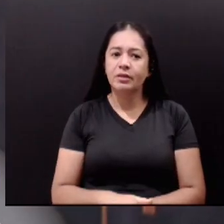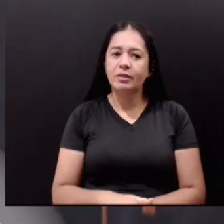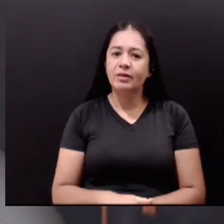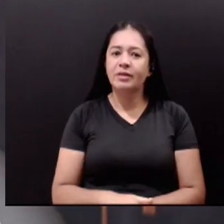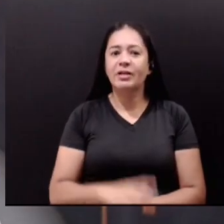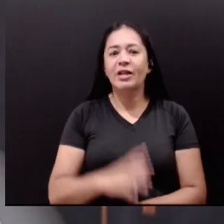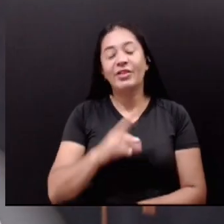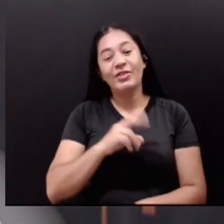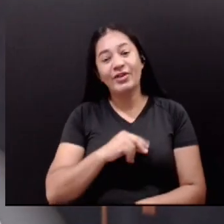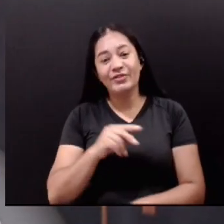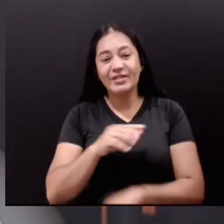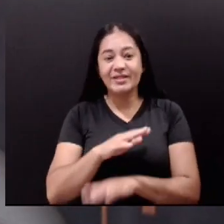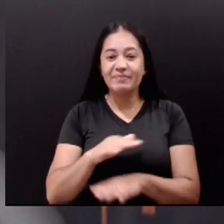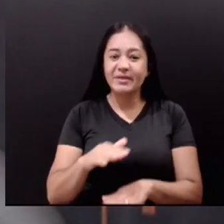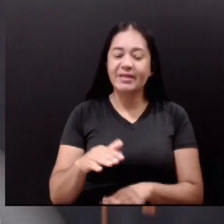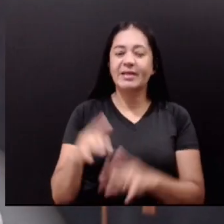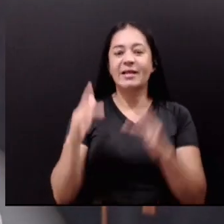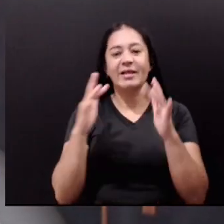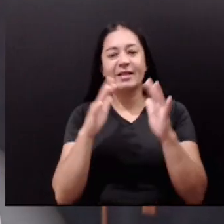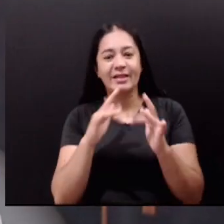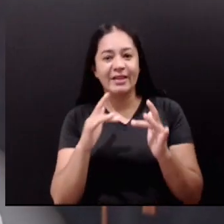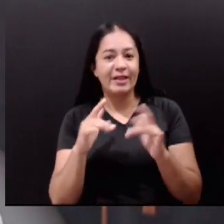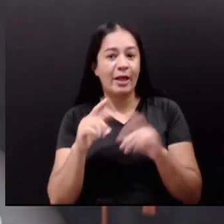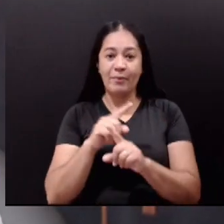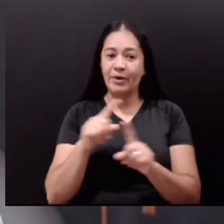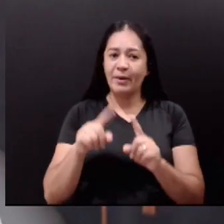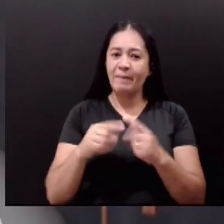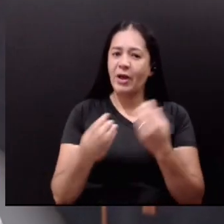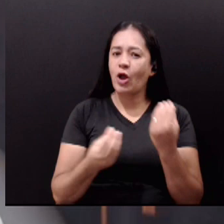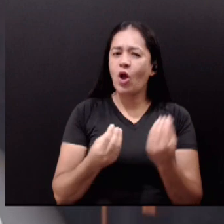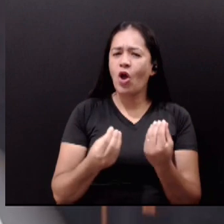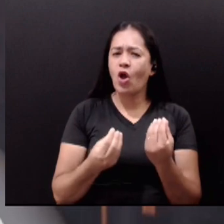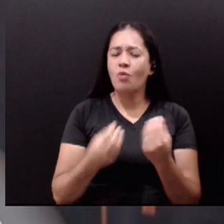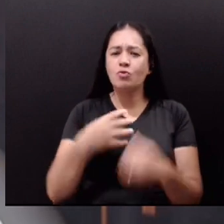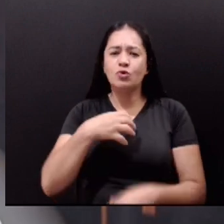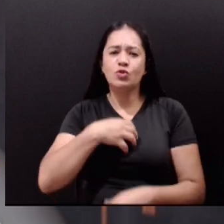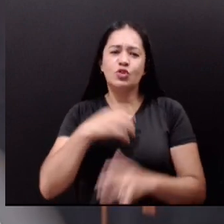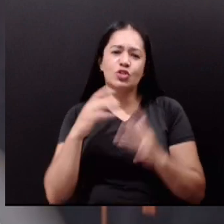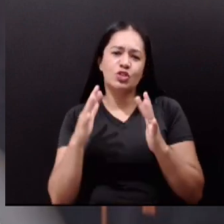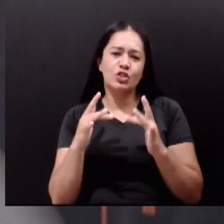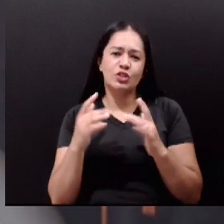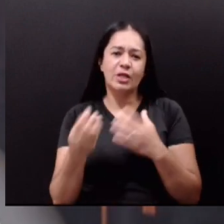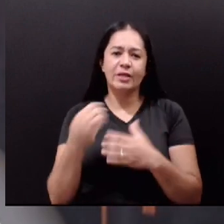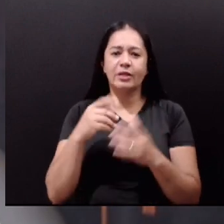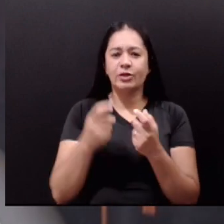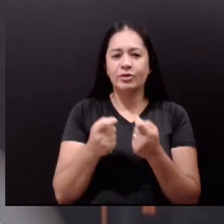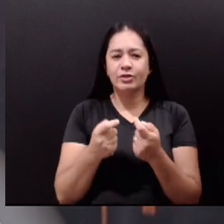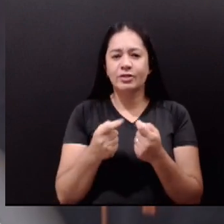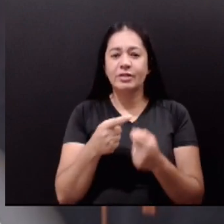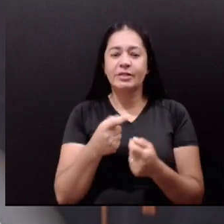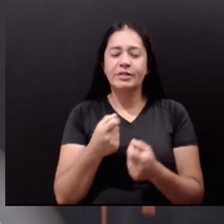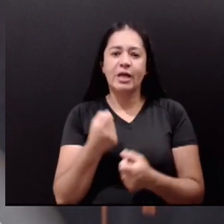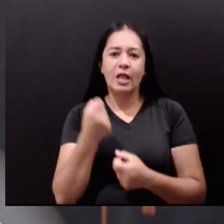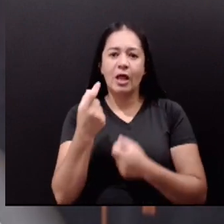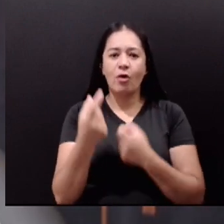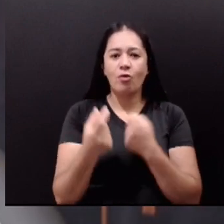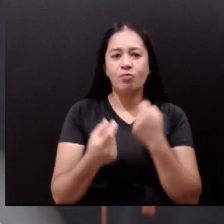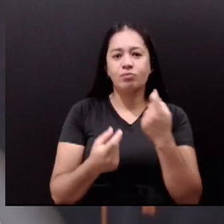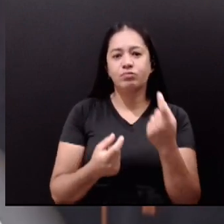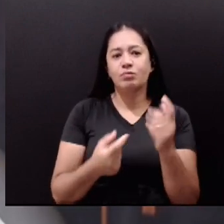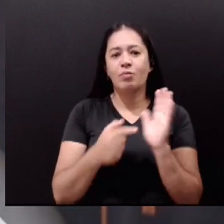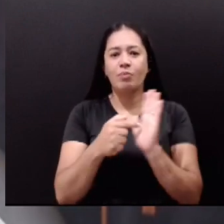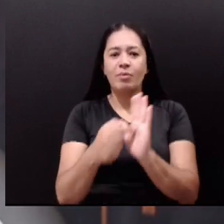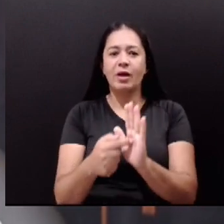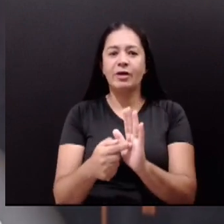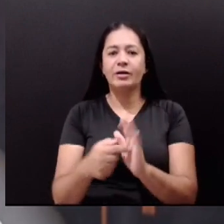não namora". "Mas como que namora, né, no Uhum. jogo?". E ela foi dando os passos mesmo de, tem um quarto, a